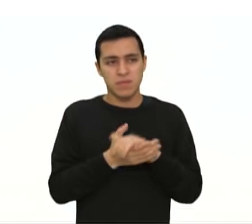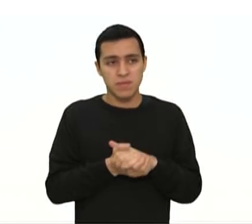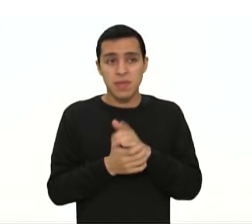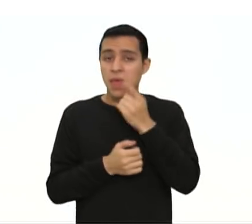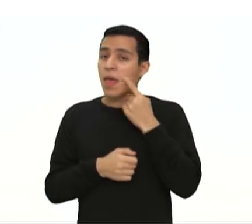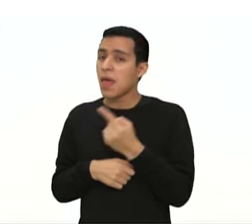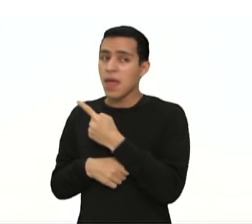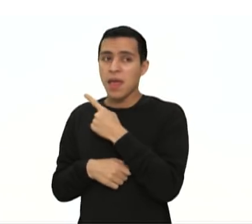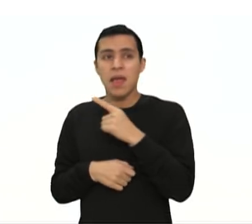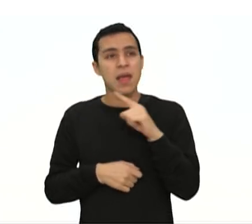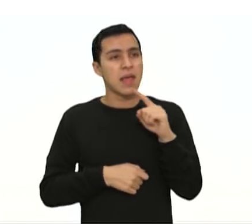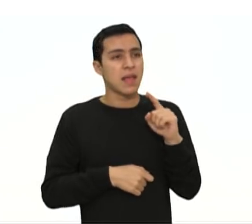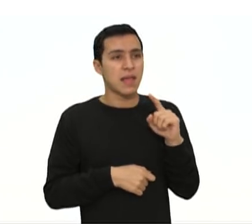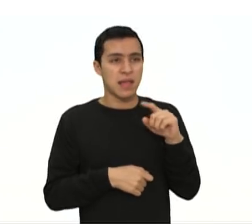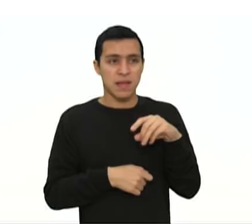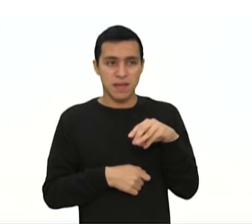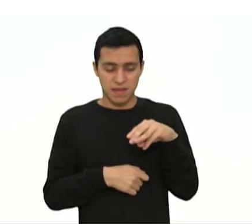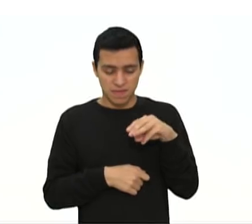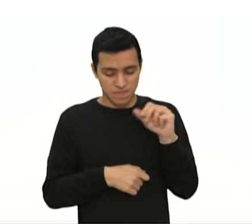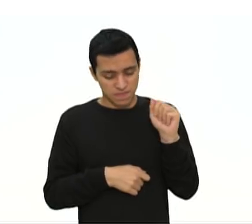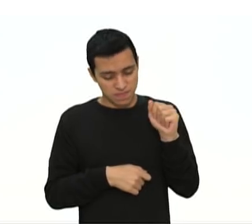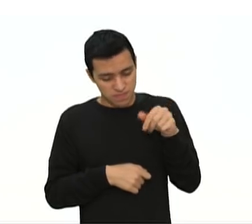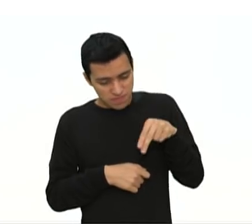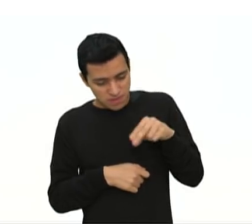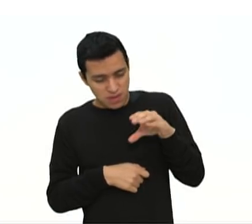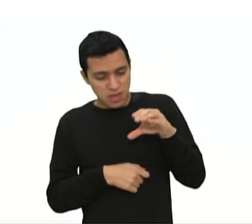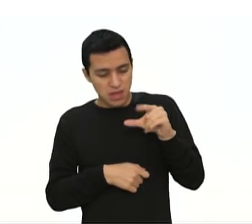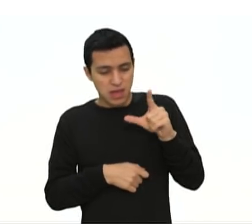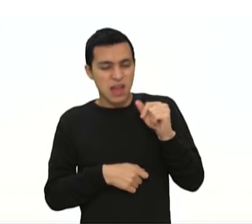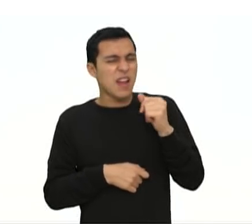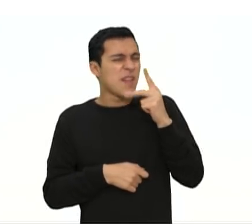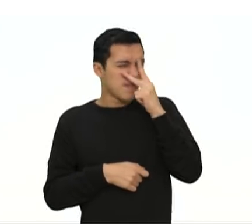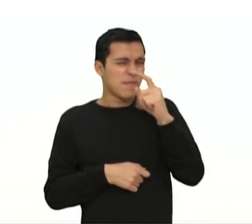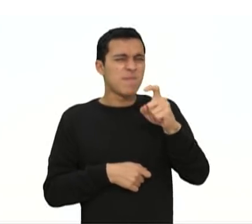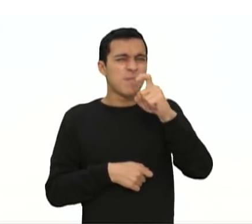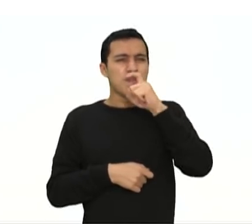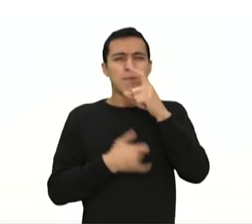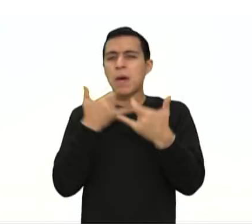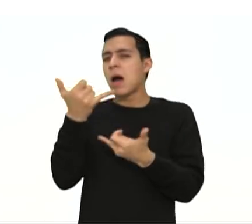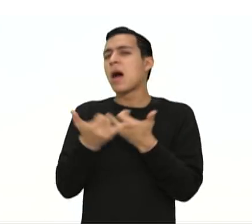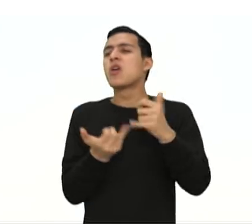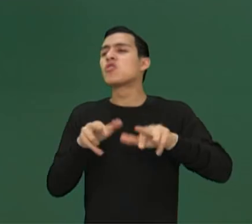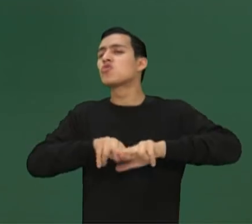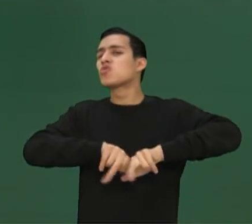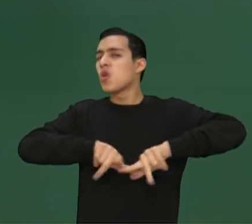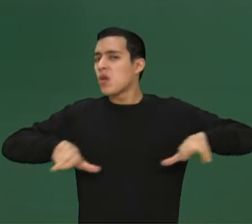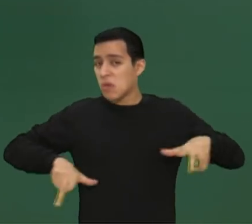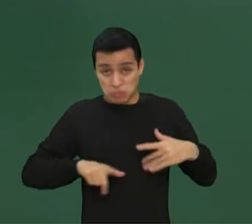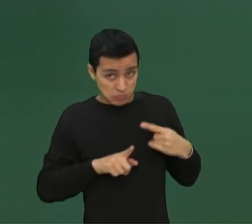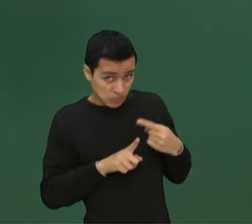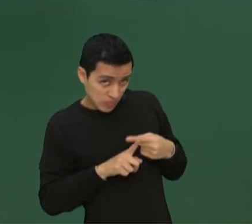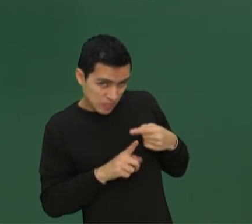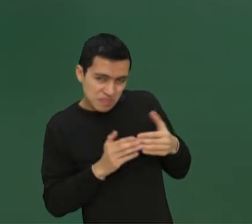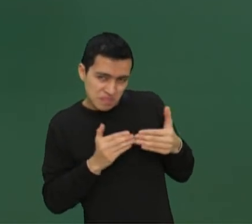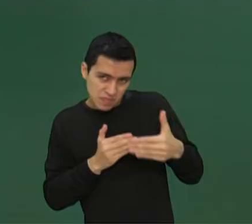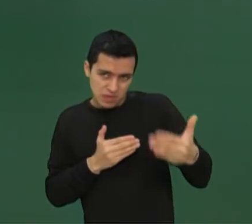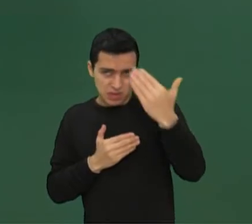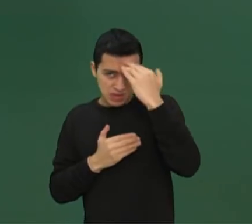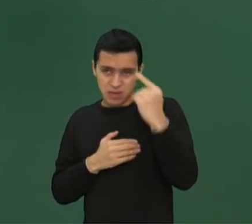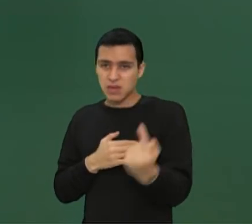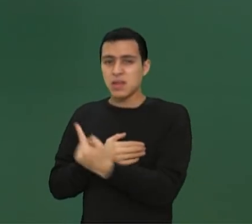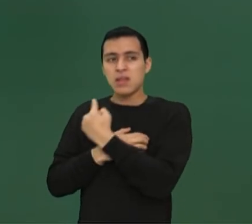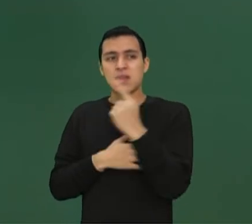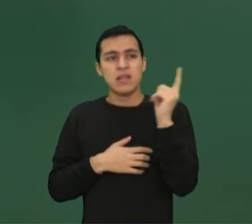Vamos para o Mancala. O Mancala, ele é considerado o pai dos jogos, né? A gente vai entender por quê. Esse é um tabuleiro de Mancala,